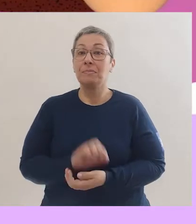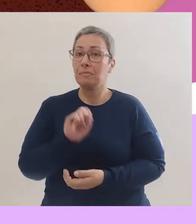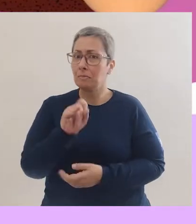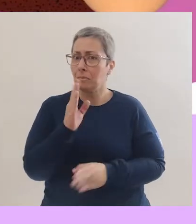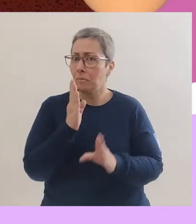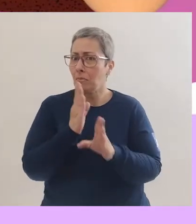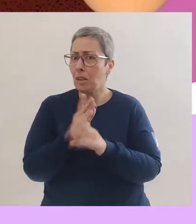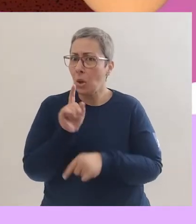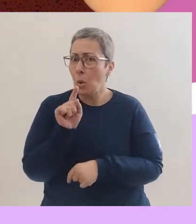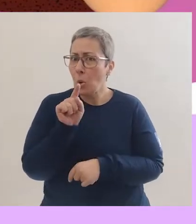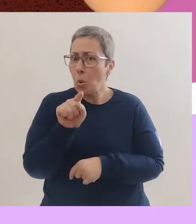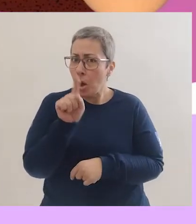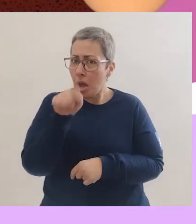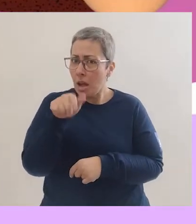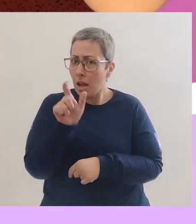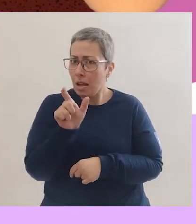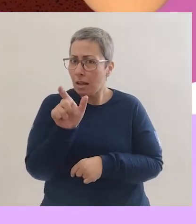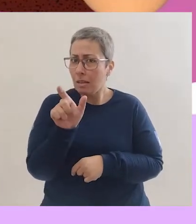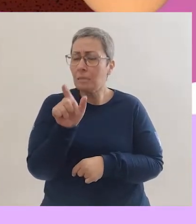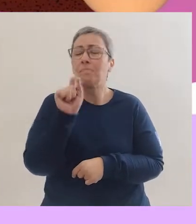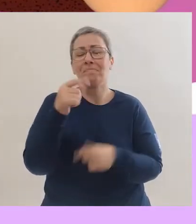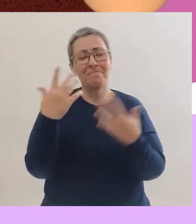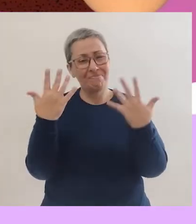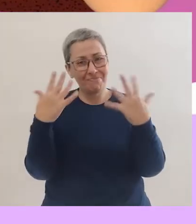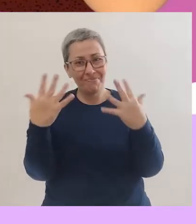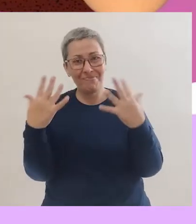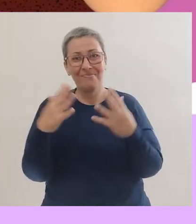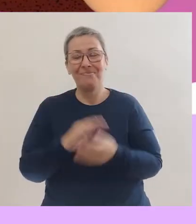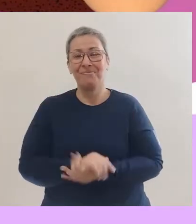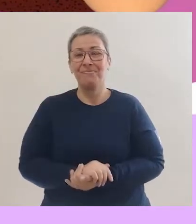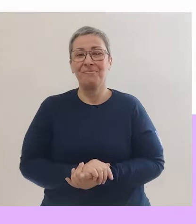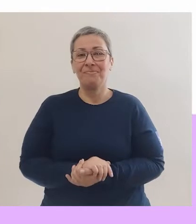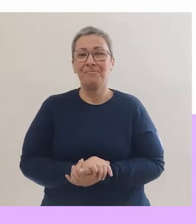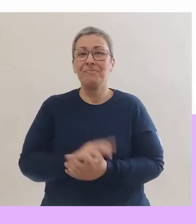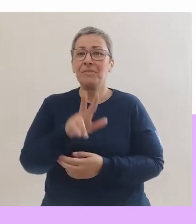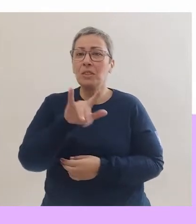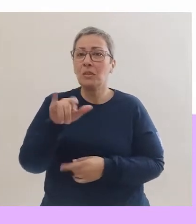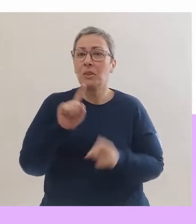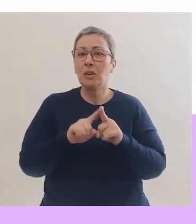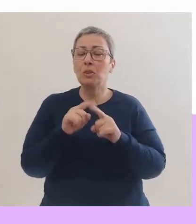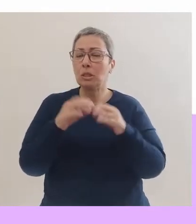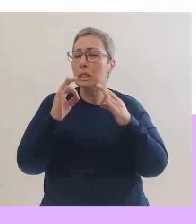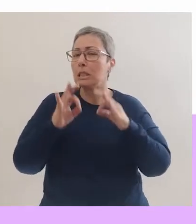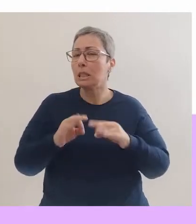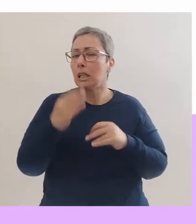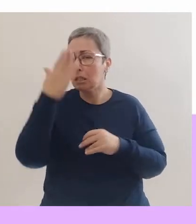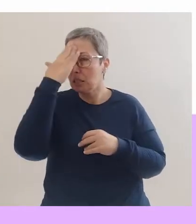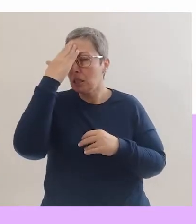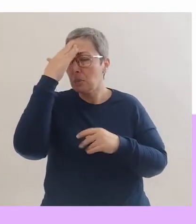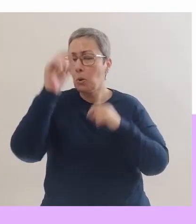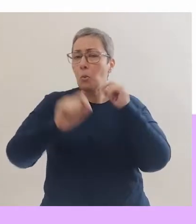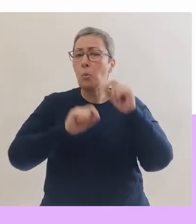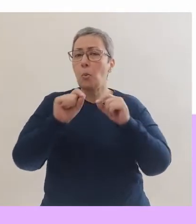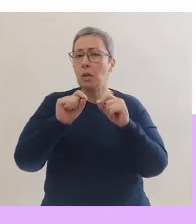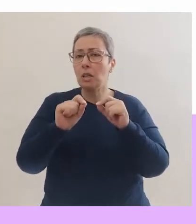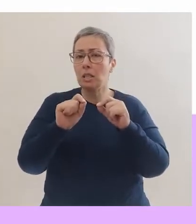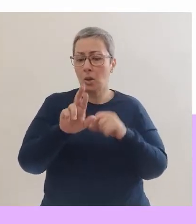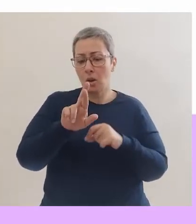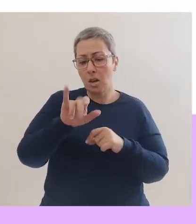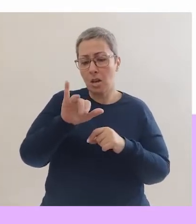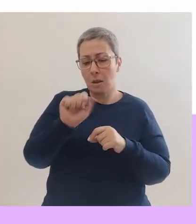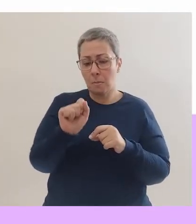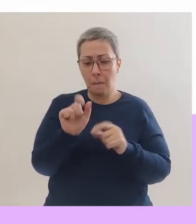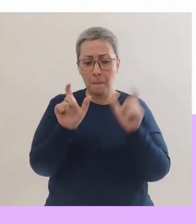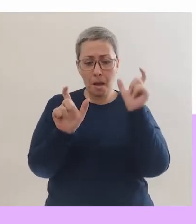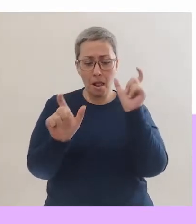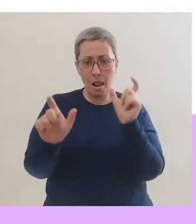Se você apontou para esta palavra, parabéns! Você com certeza já sabe o que são rimas. São